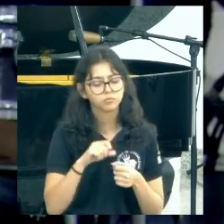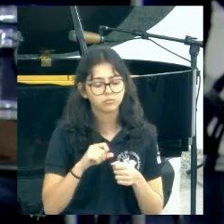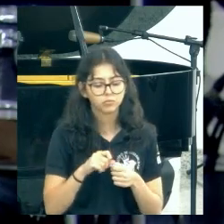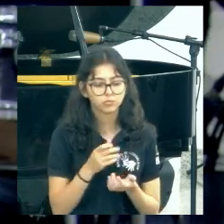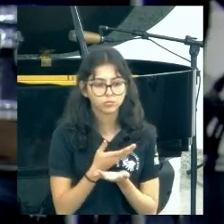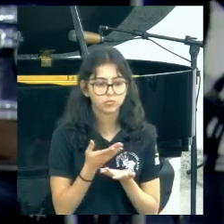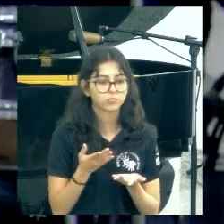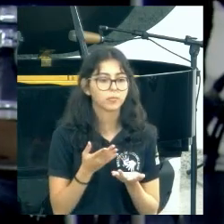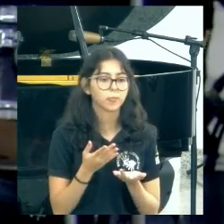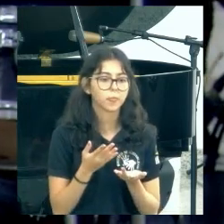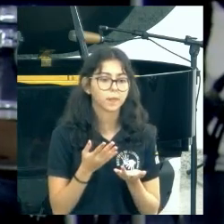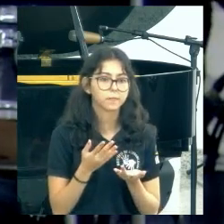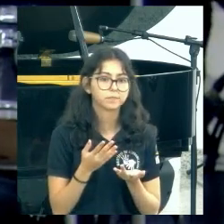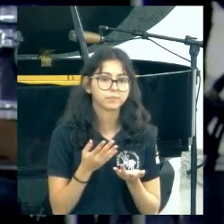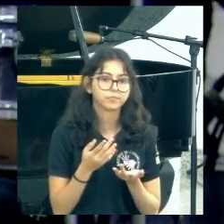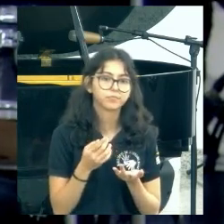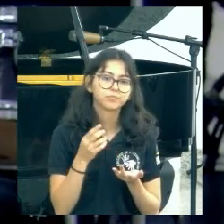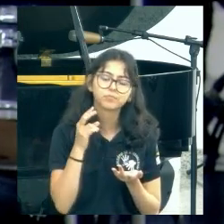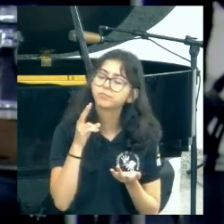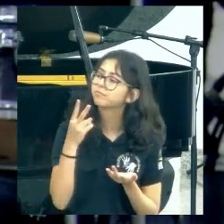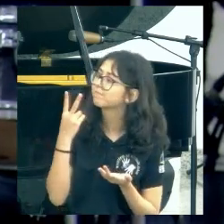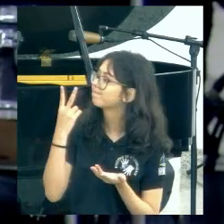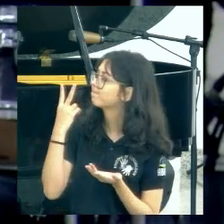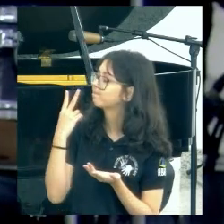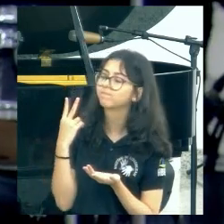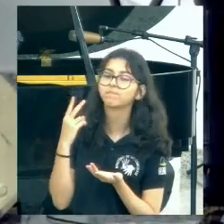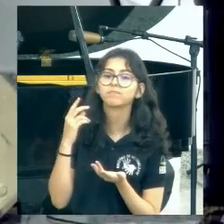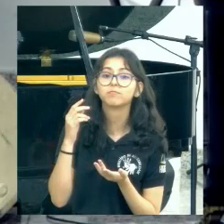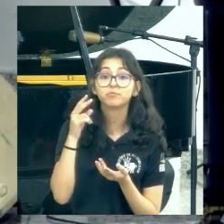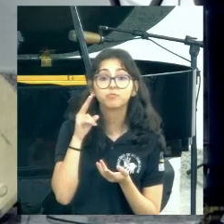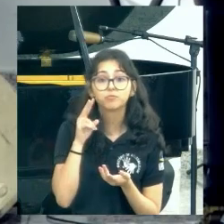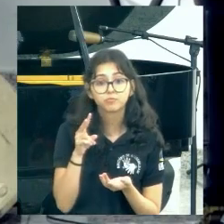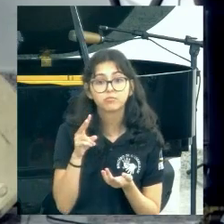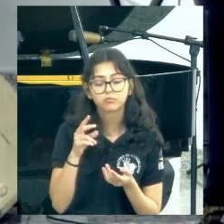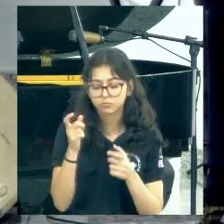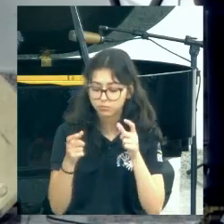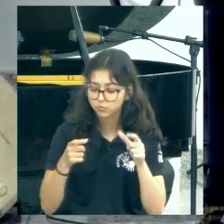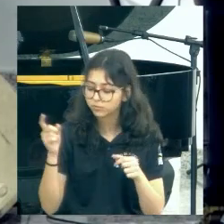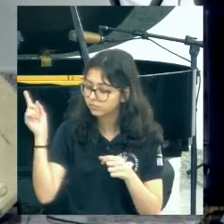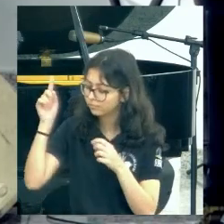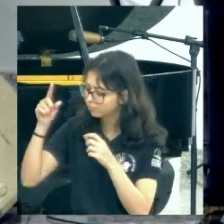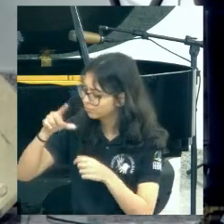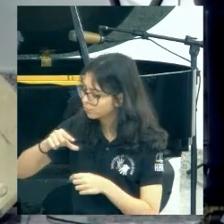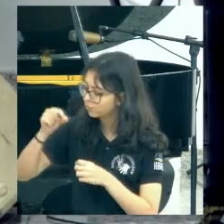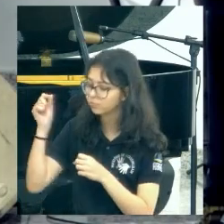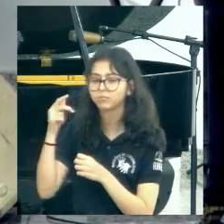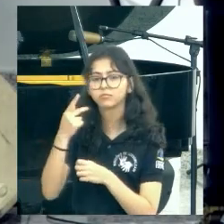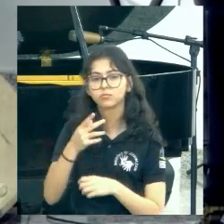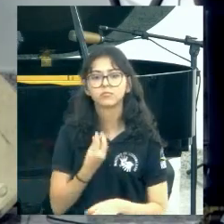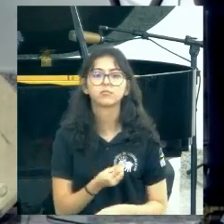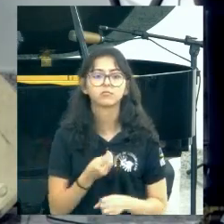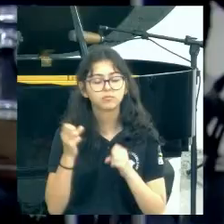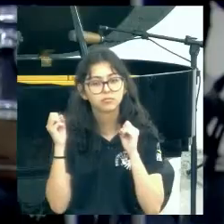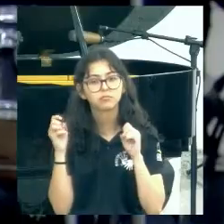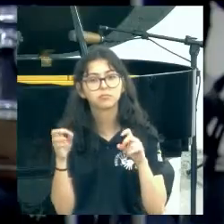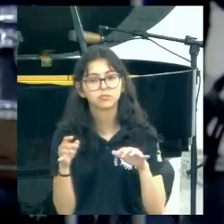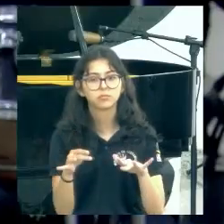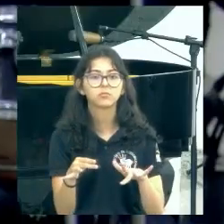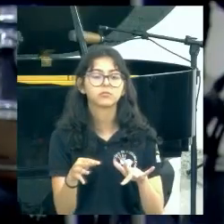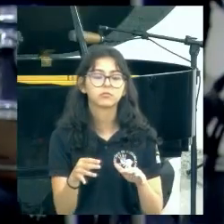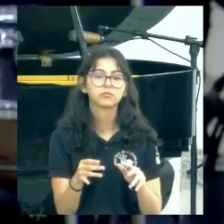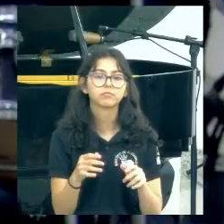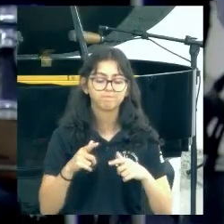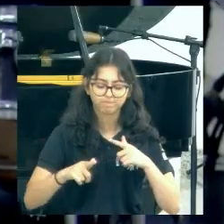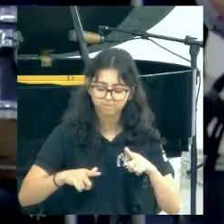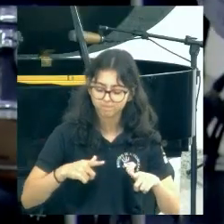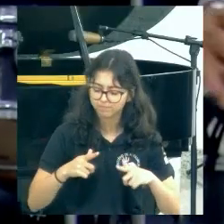para trás e vê quem Deus usou para abençoar a sua vida. Em trabalhos que consumiram horas e horas